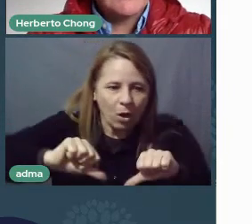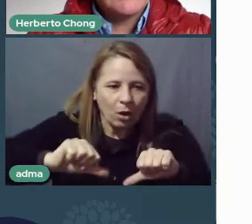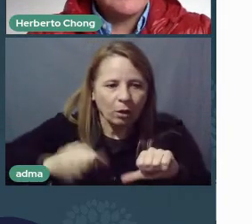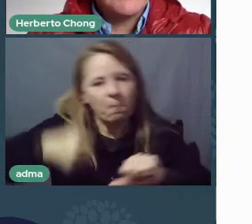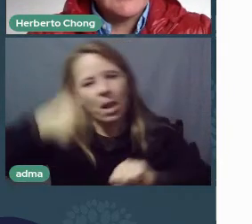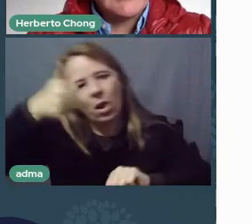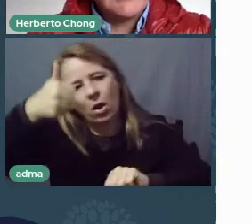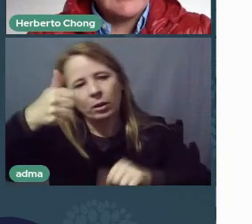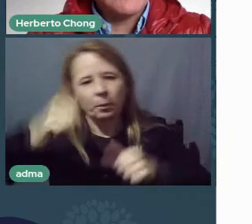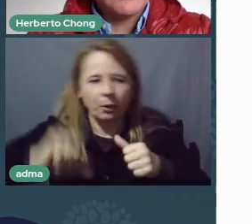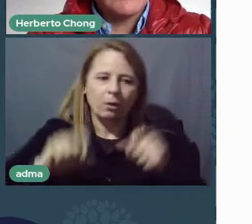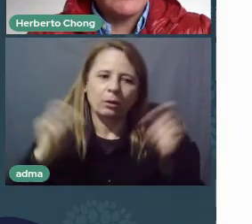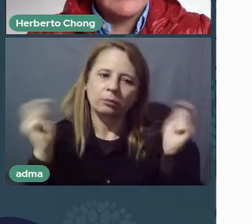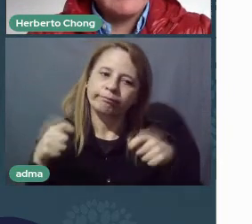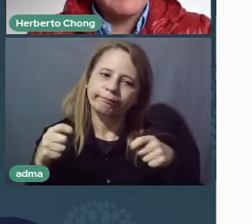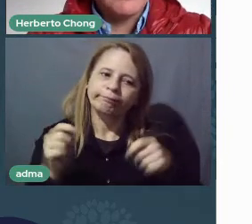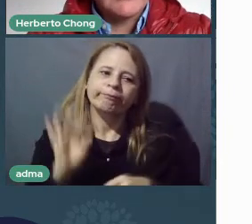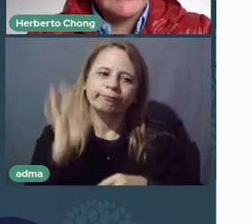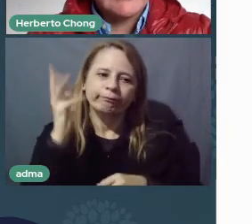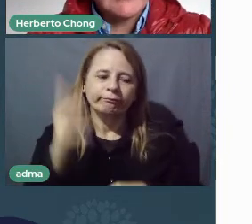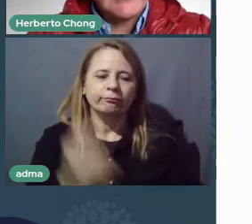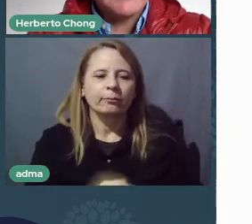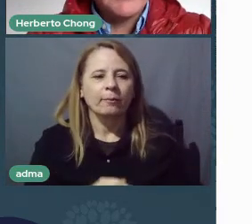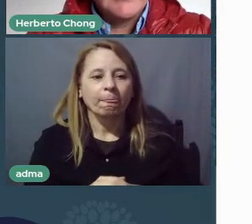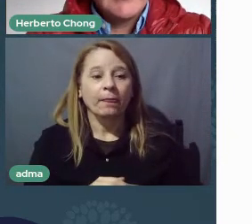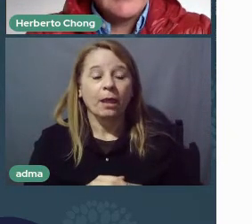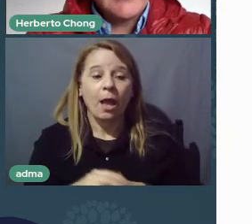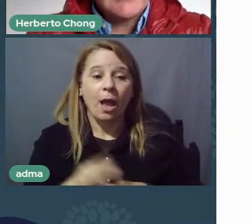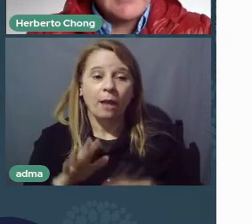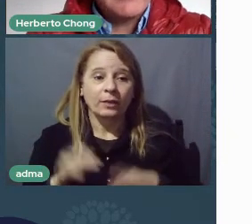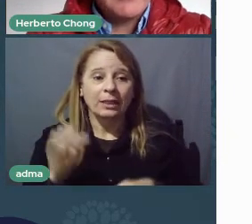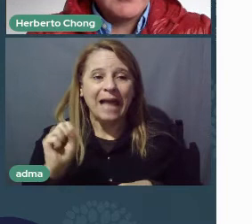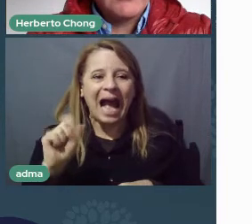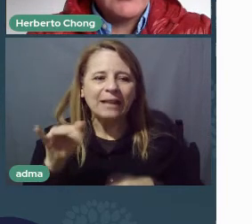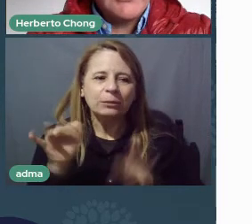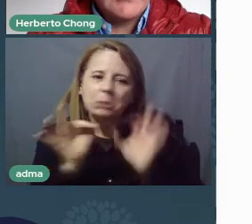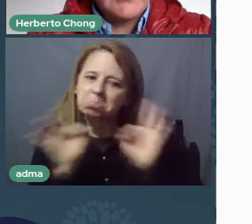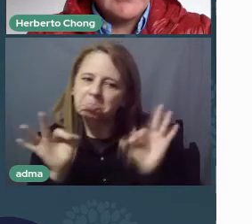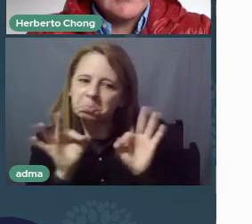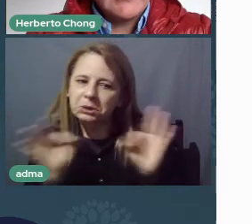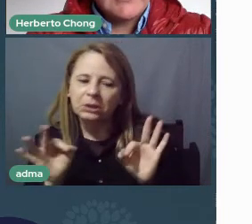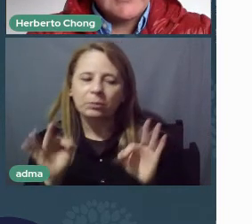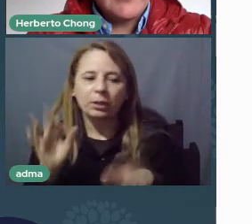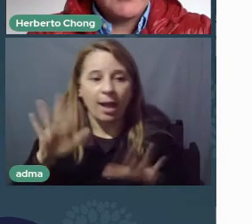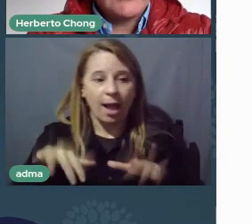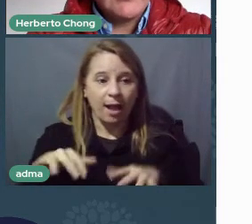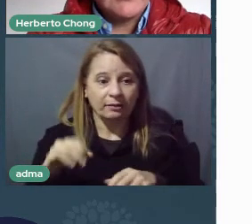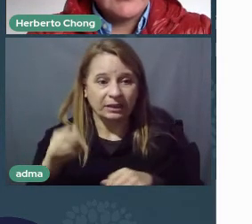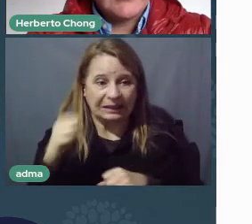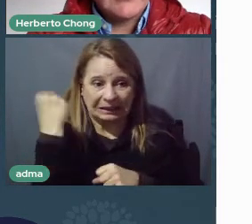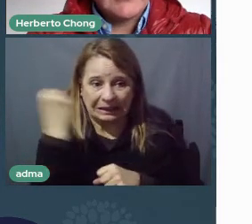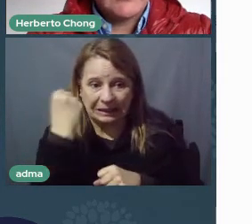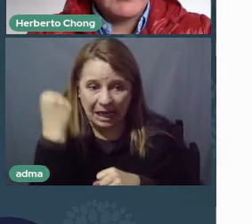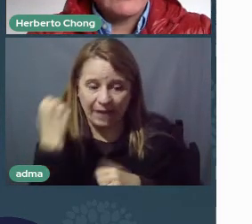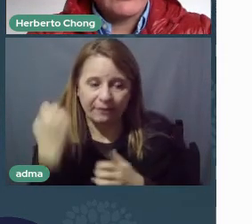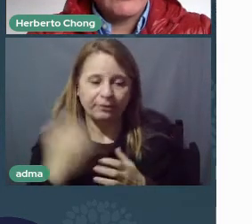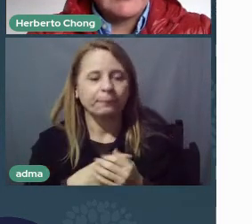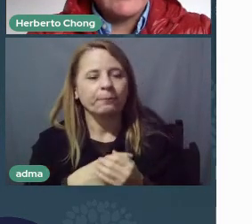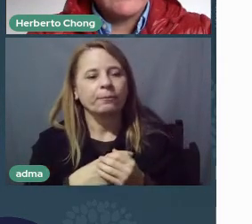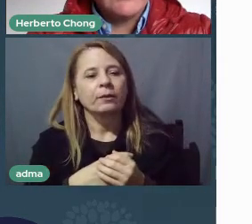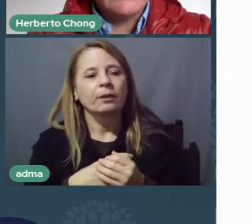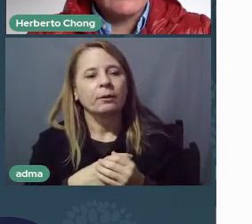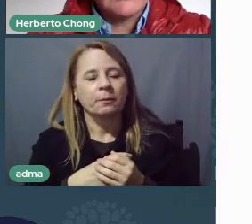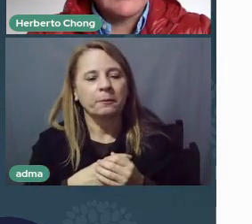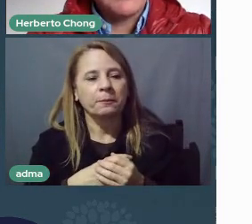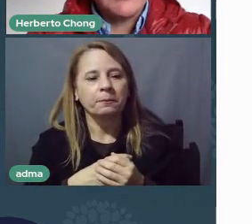gente pode classificar a asma como leve, moderada, grave. E a grave pelugina é aquele paciente que requer o passo